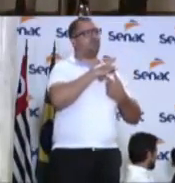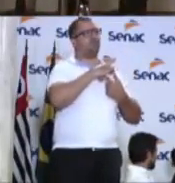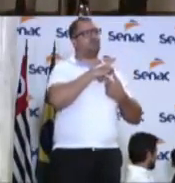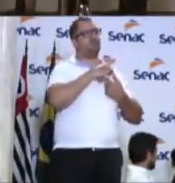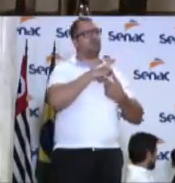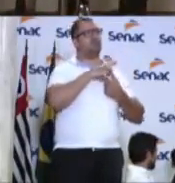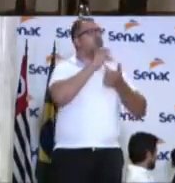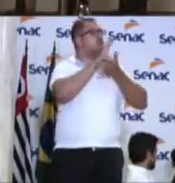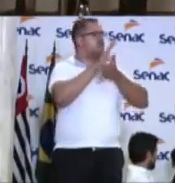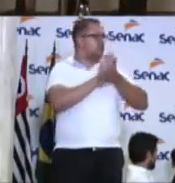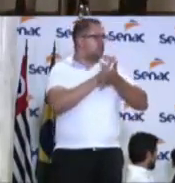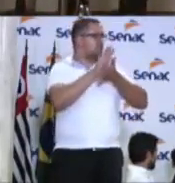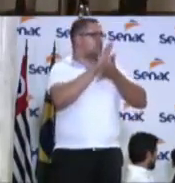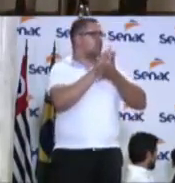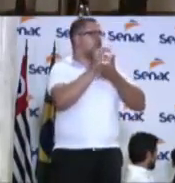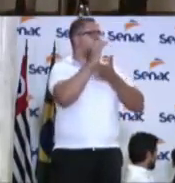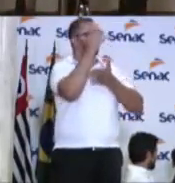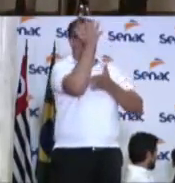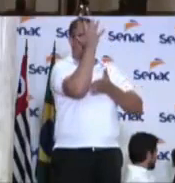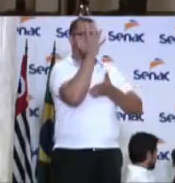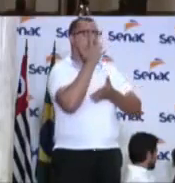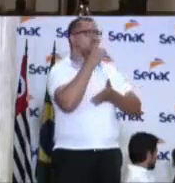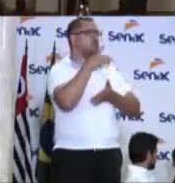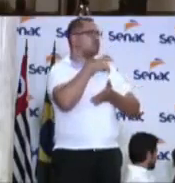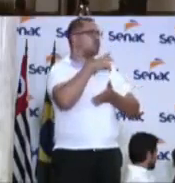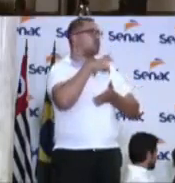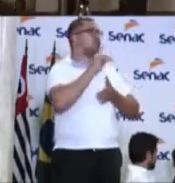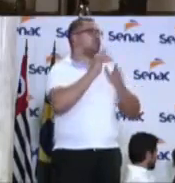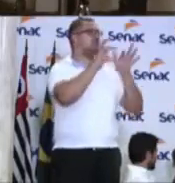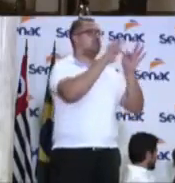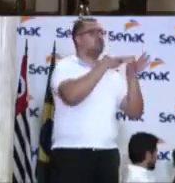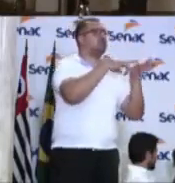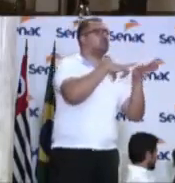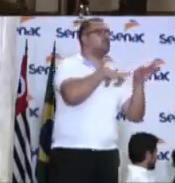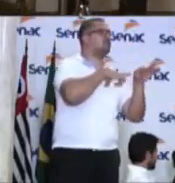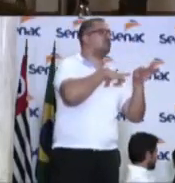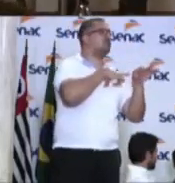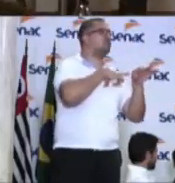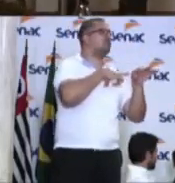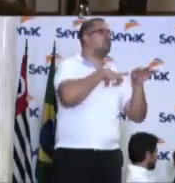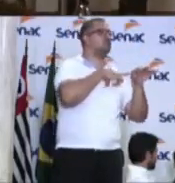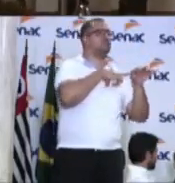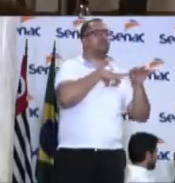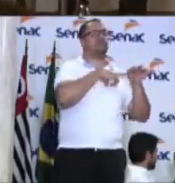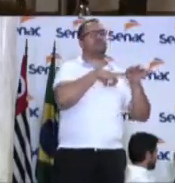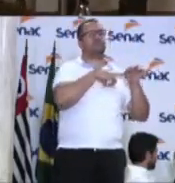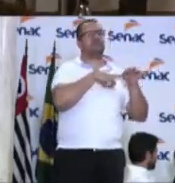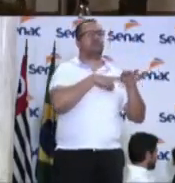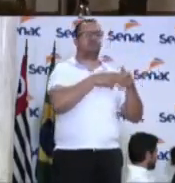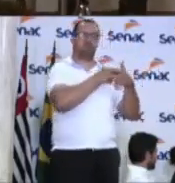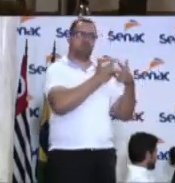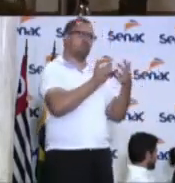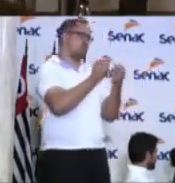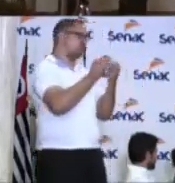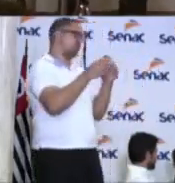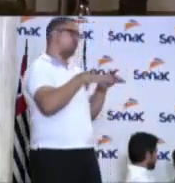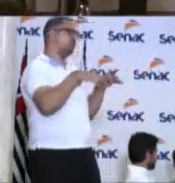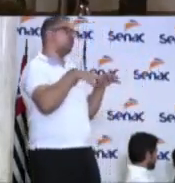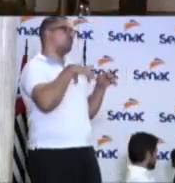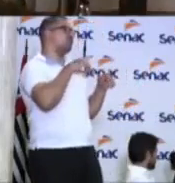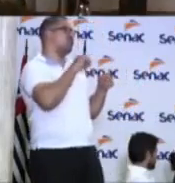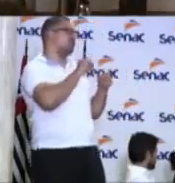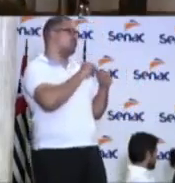carnaval e depois, no final, ele não se rende ao coisa boa, gera coisa boa, que a gente